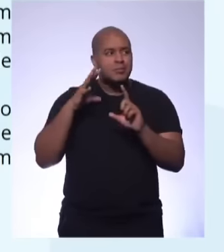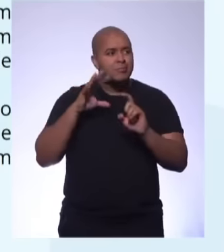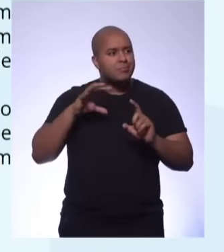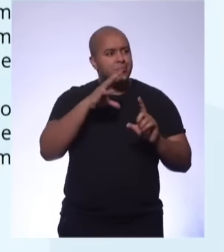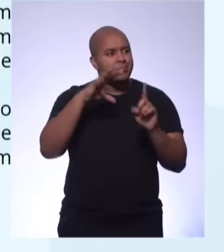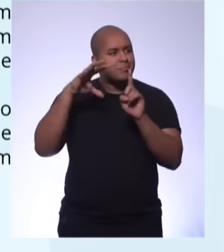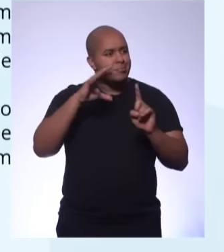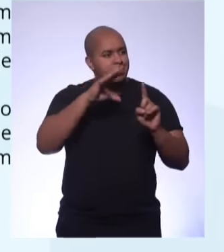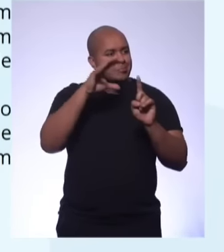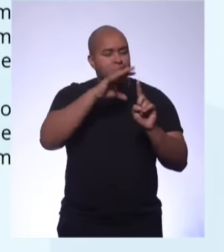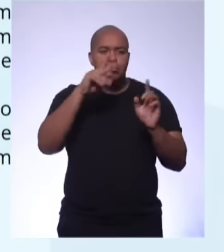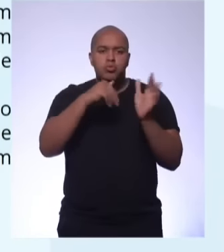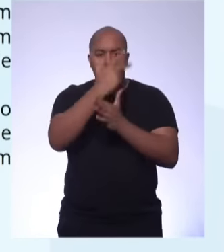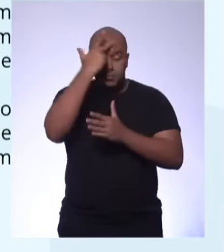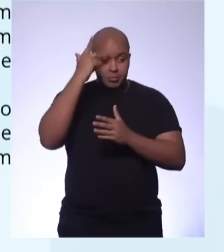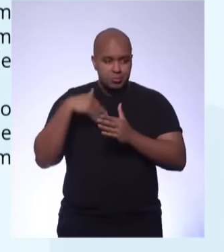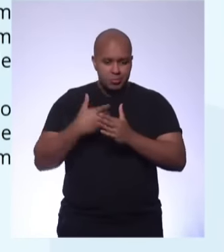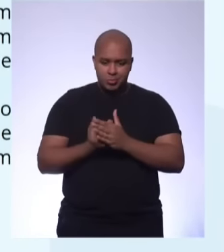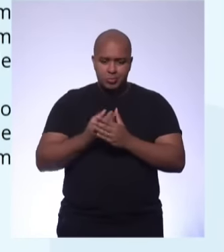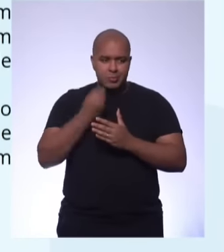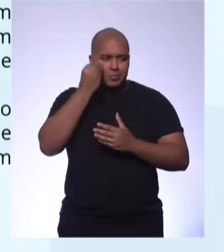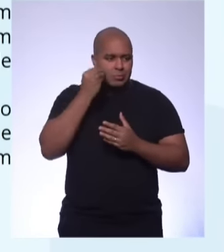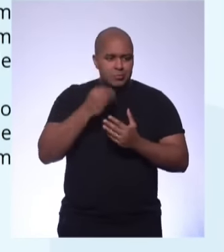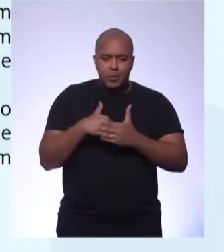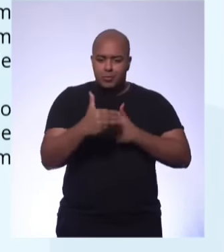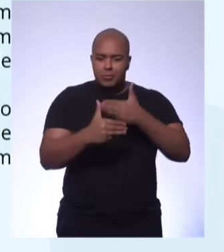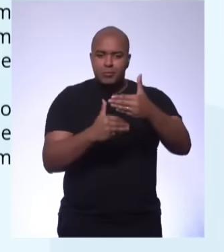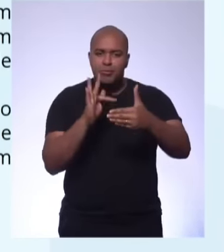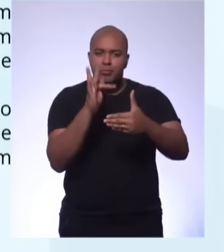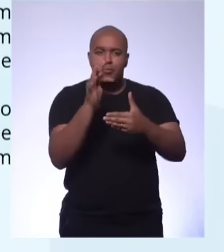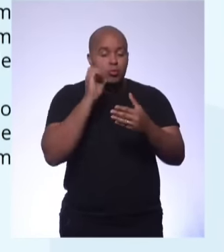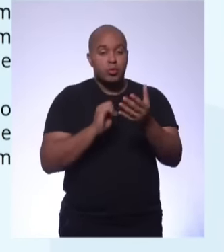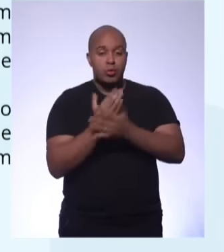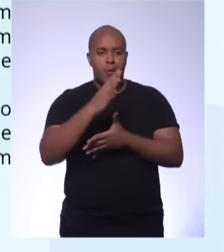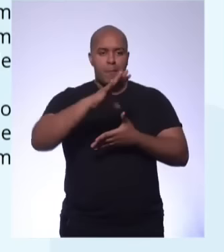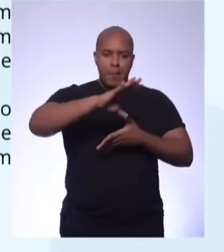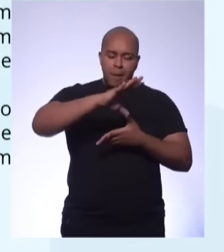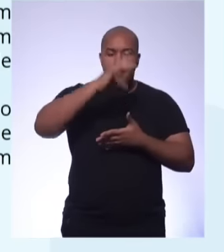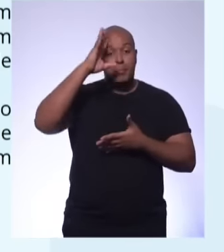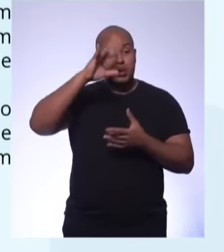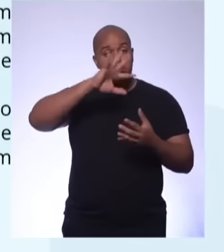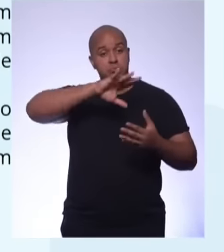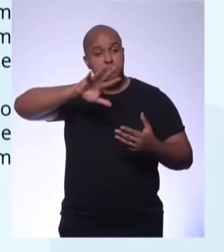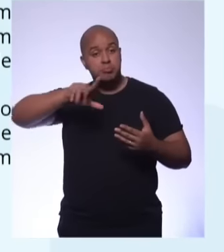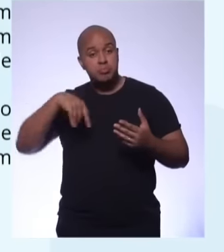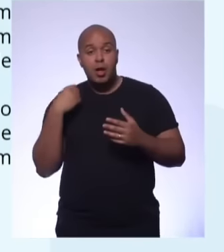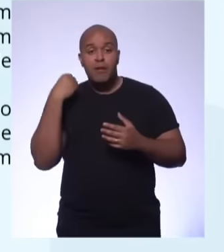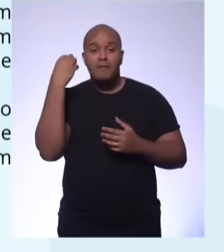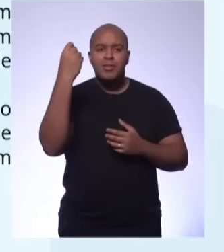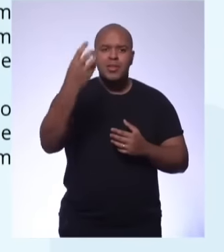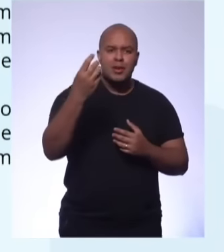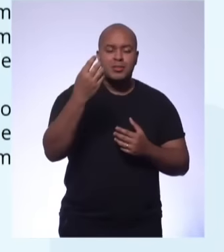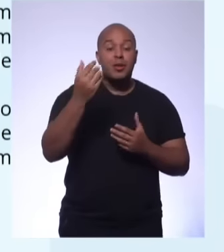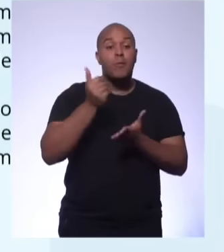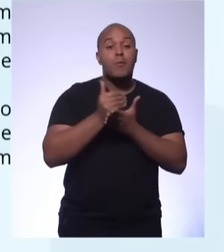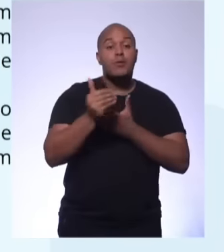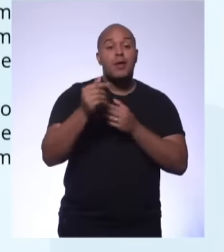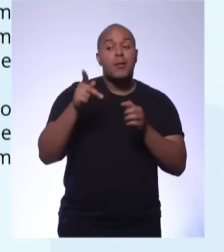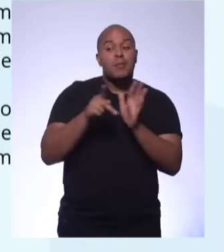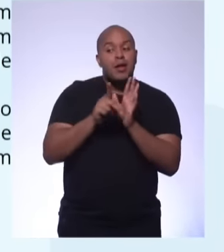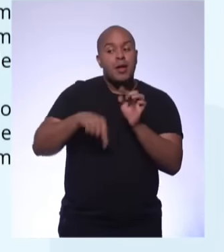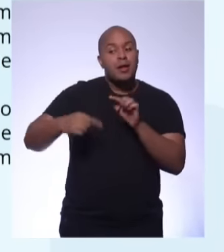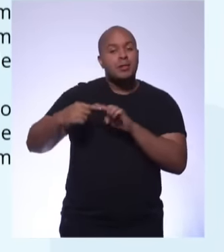influenciando exploradores posteriores que criaram mapas e planejaram as suas viagens a partir